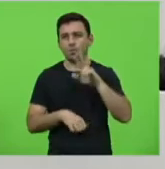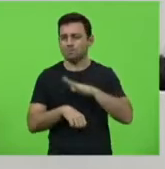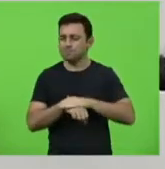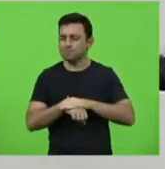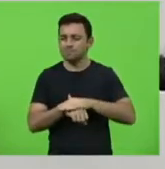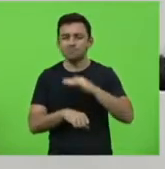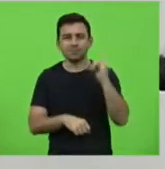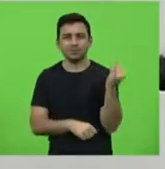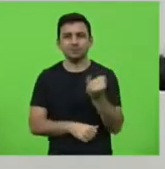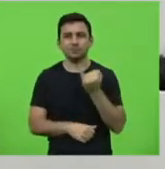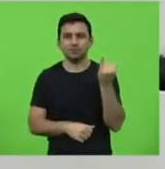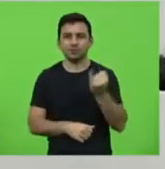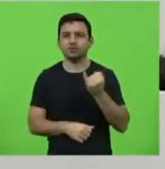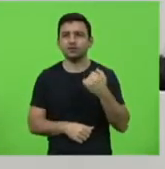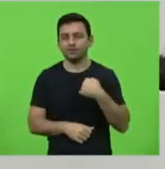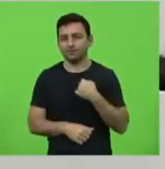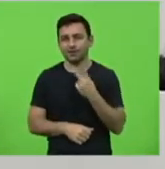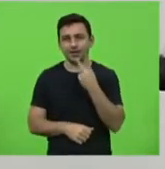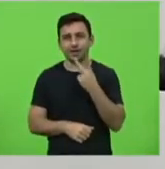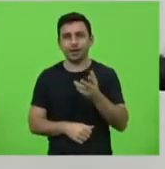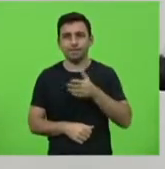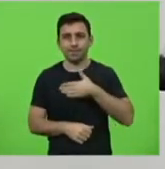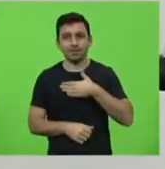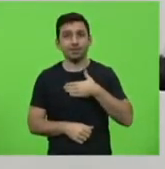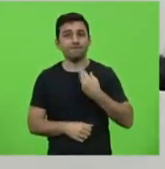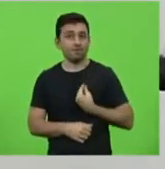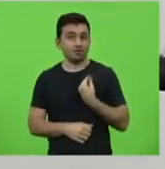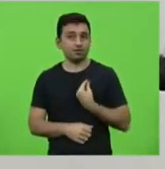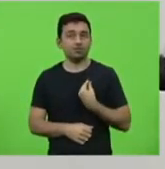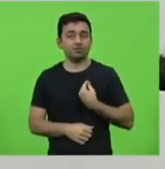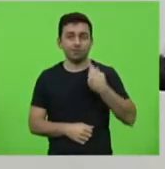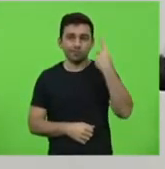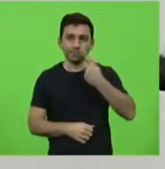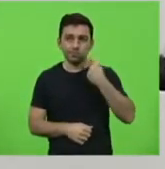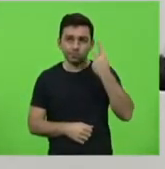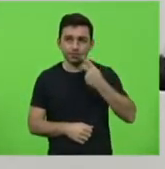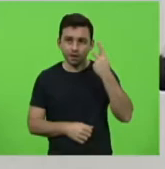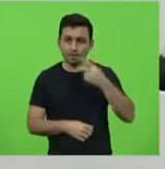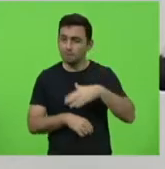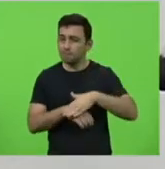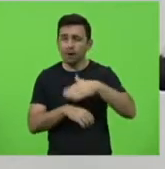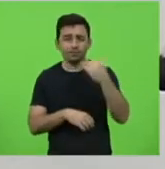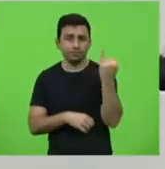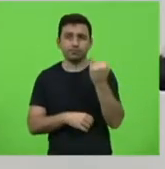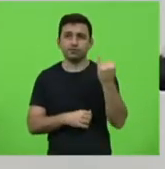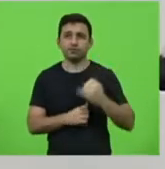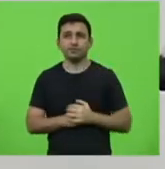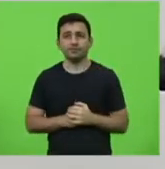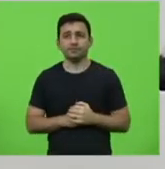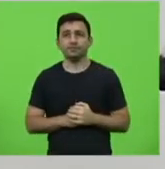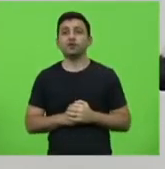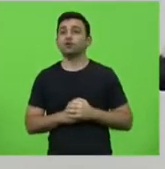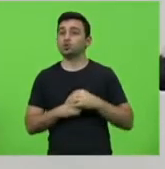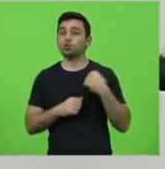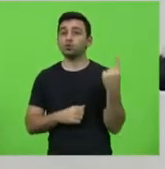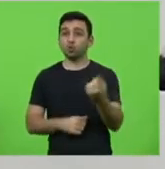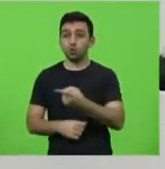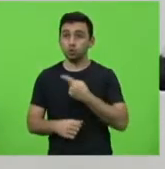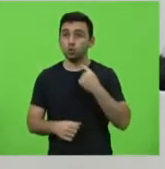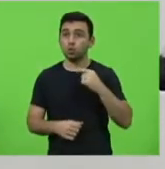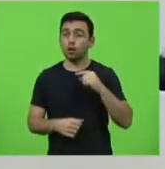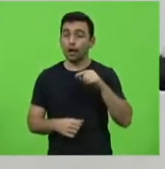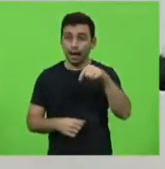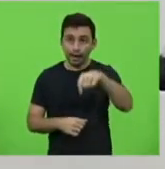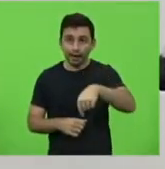que eu relato na minha vida política como a coisa mais importante que tem. Nós somos parlamentares,